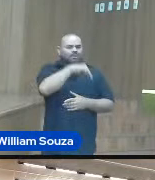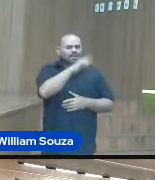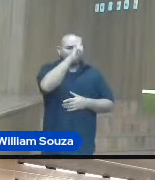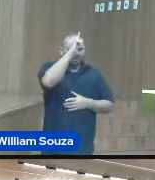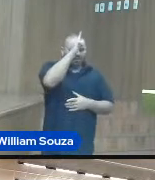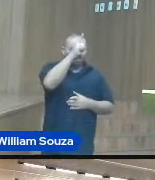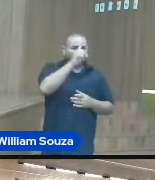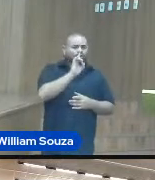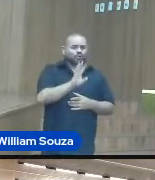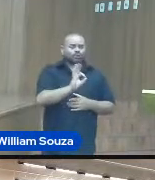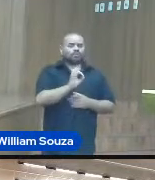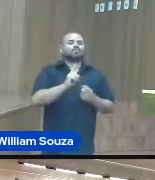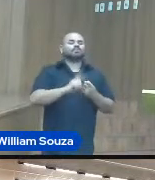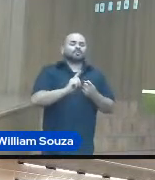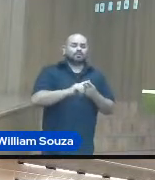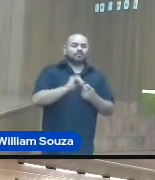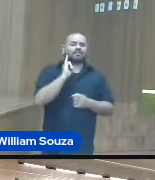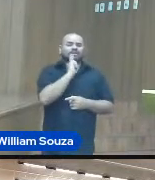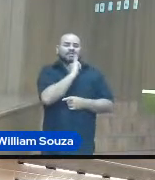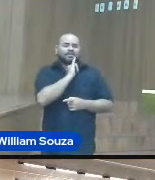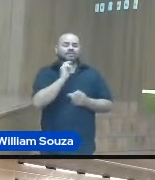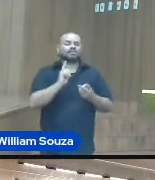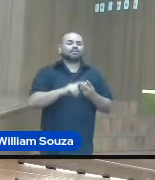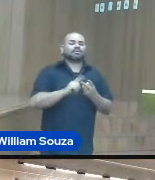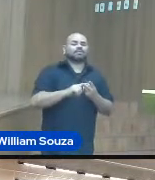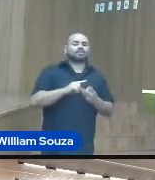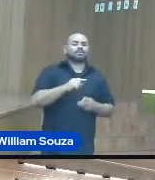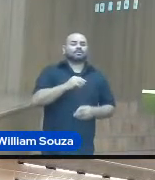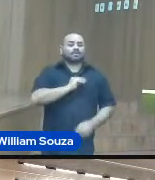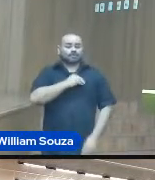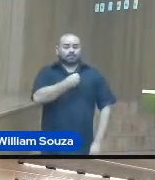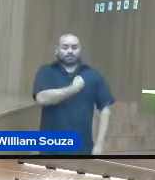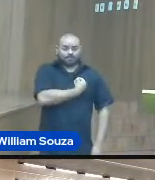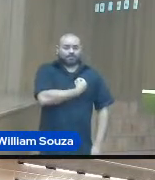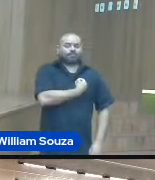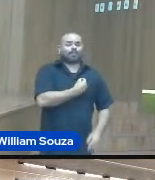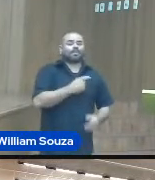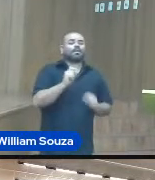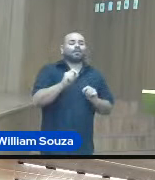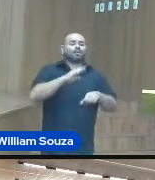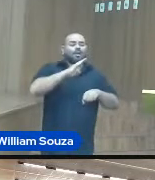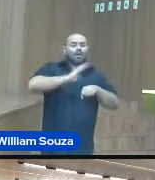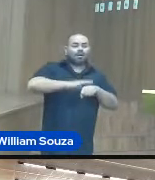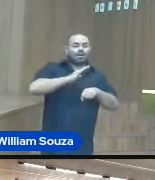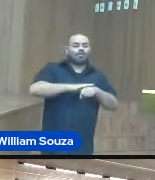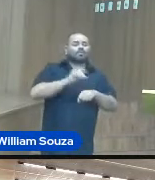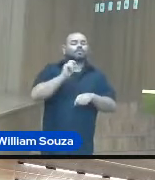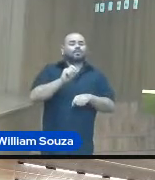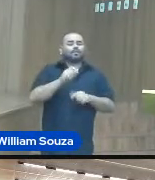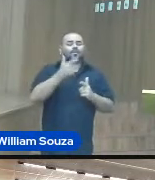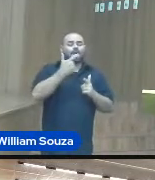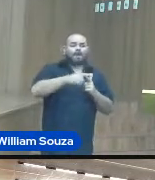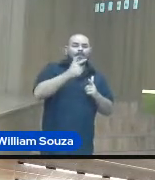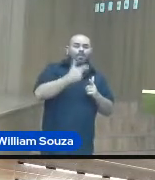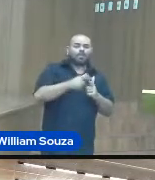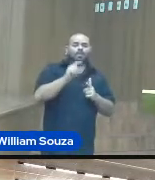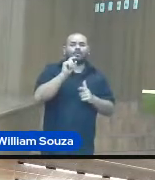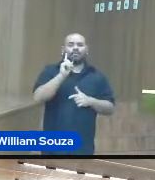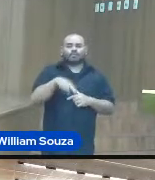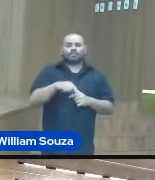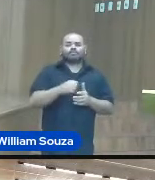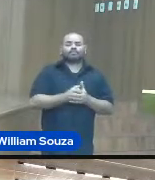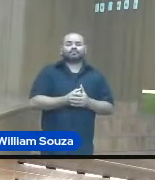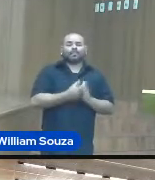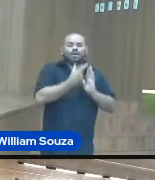Itália, na Espanha. Quer dizer, que era um momento de crise, e que